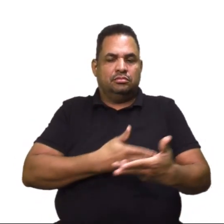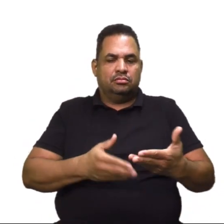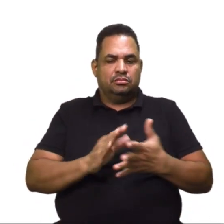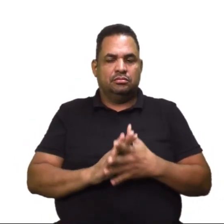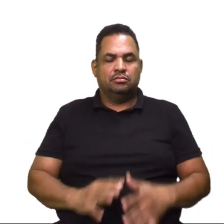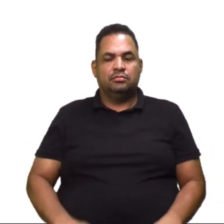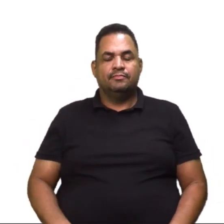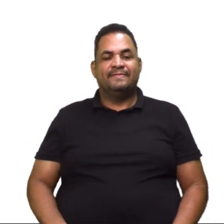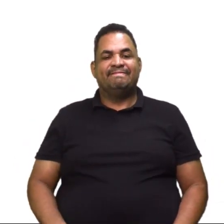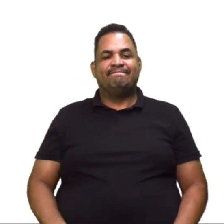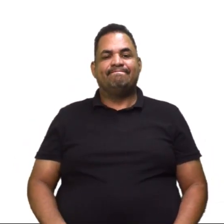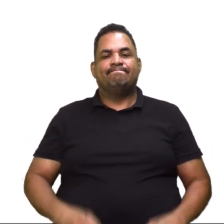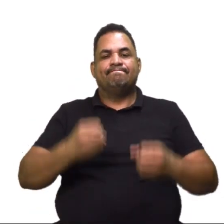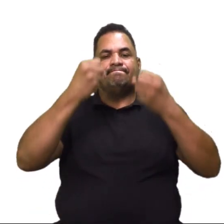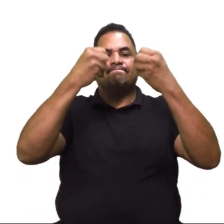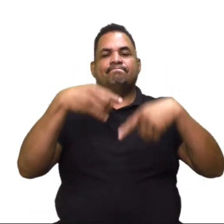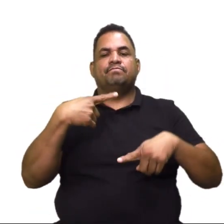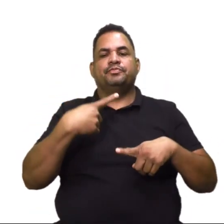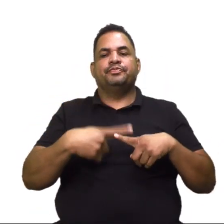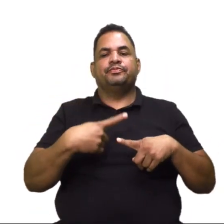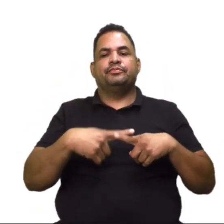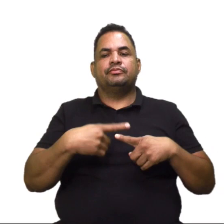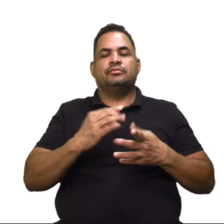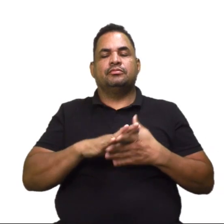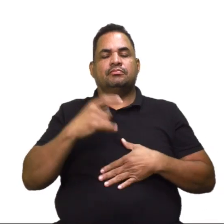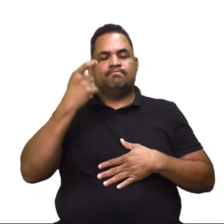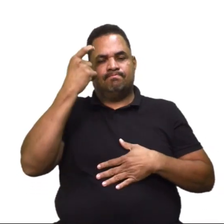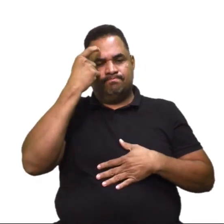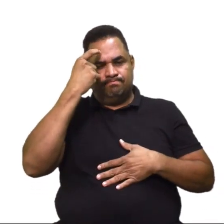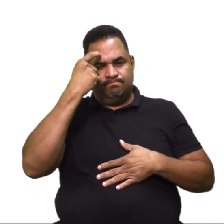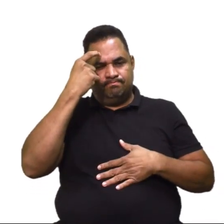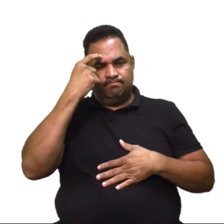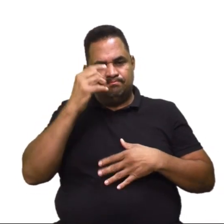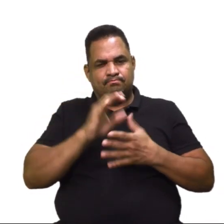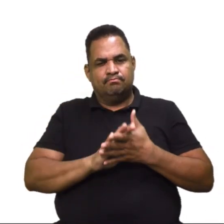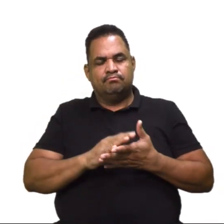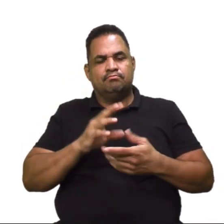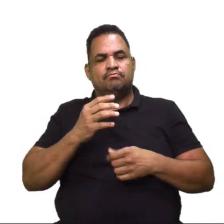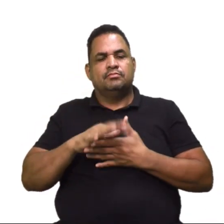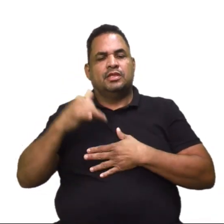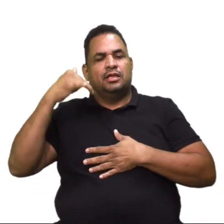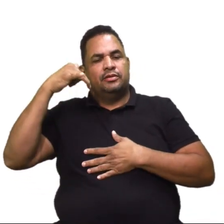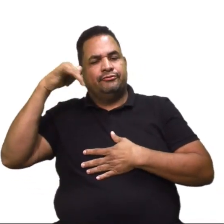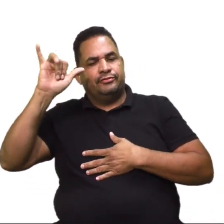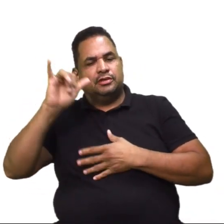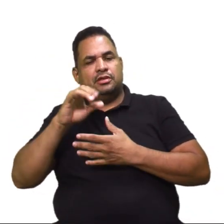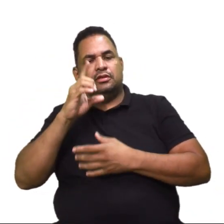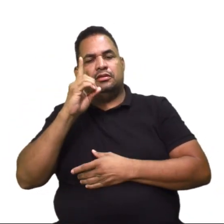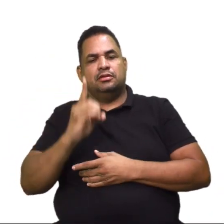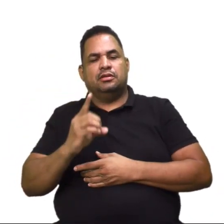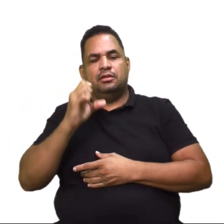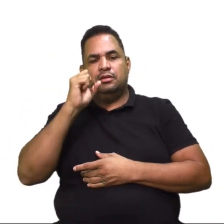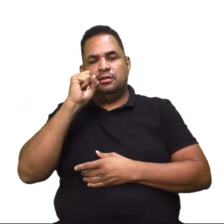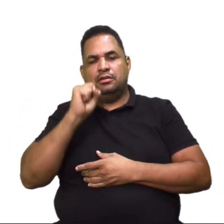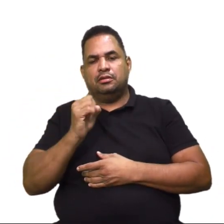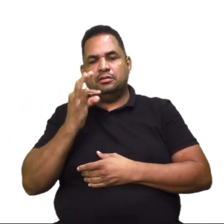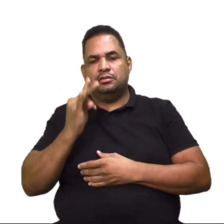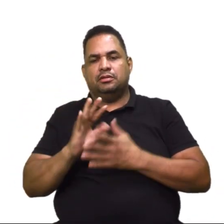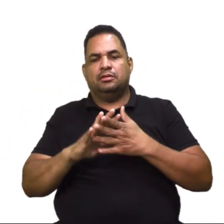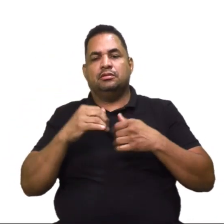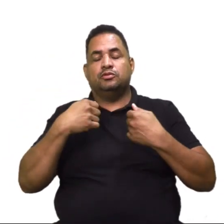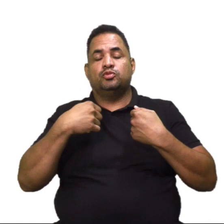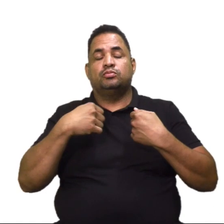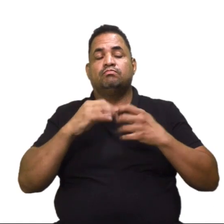bom. Explique por que, além da conscientização sobre prevenção de DSTs, que todos devem ter,